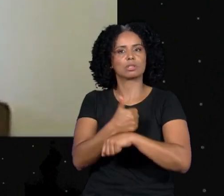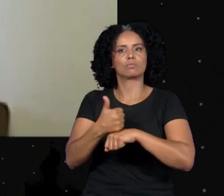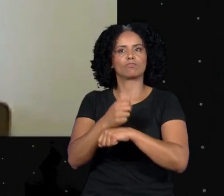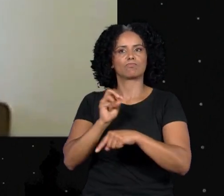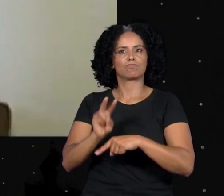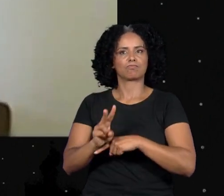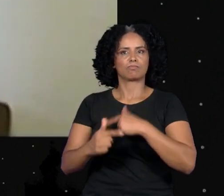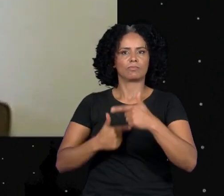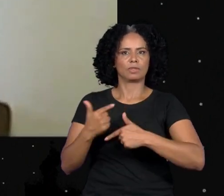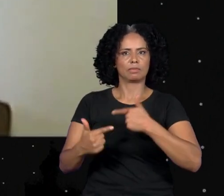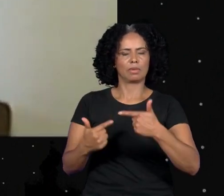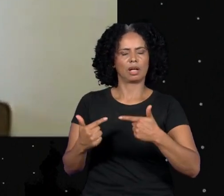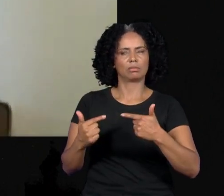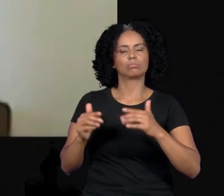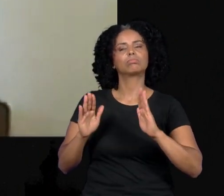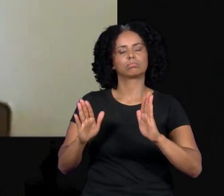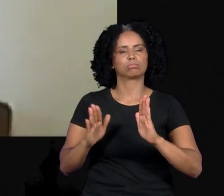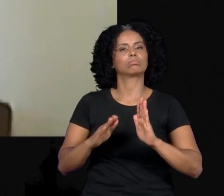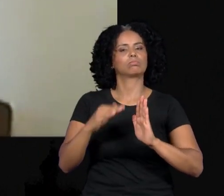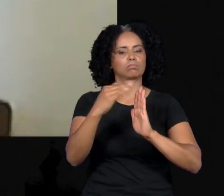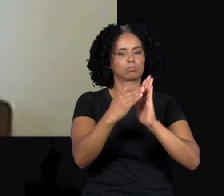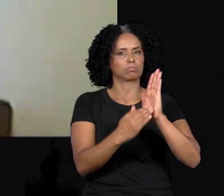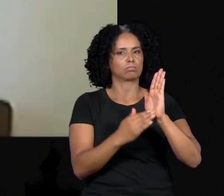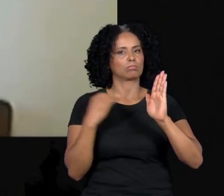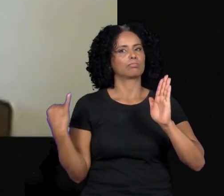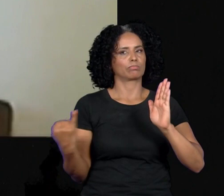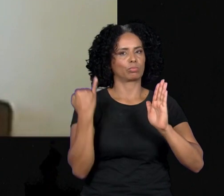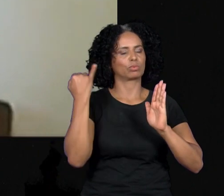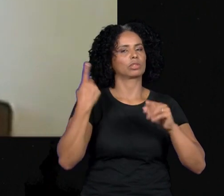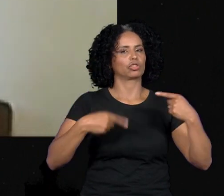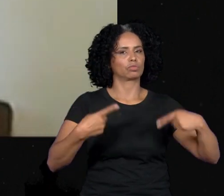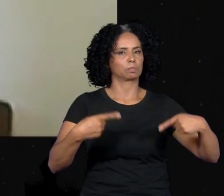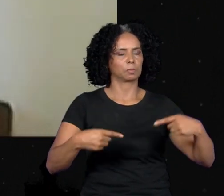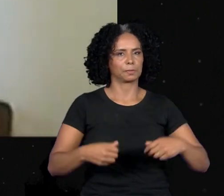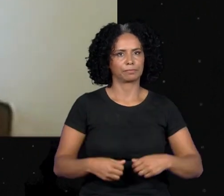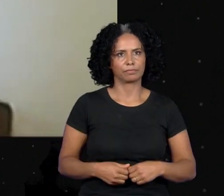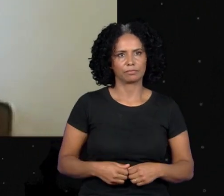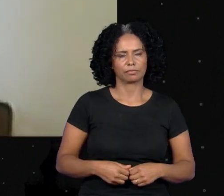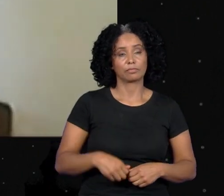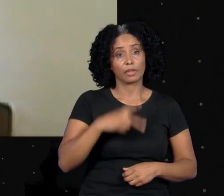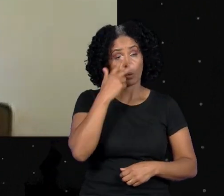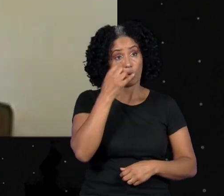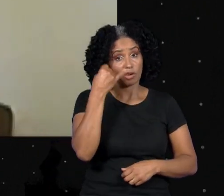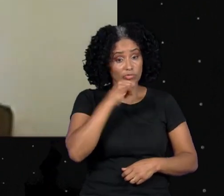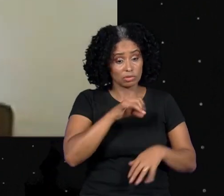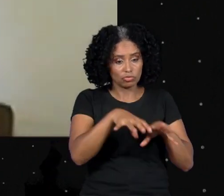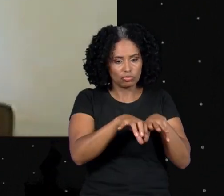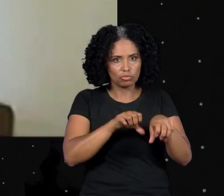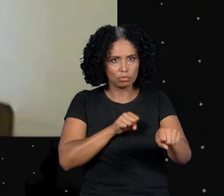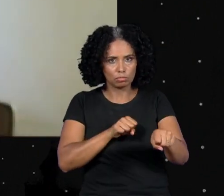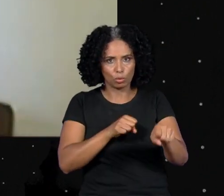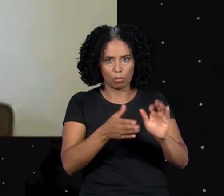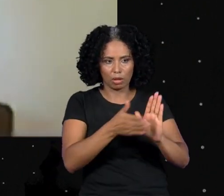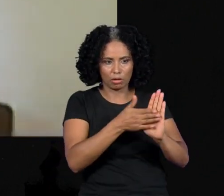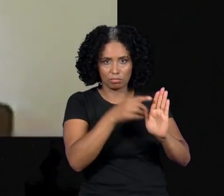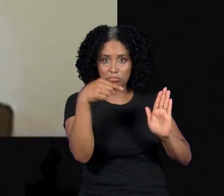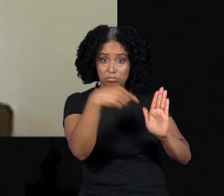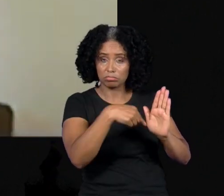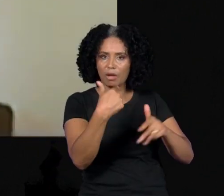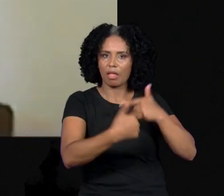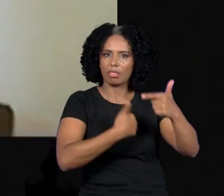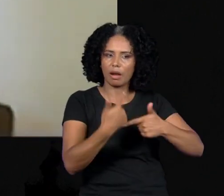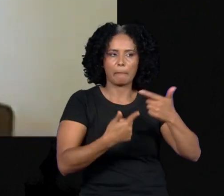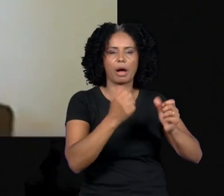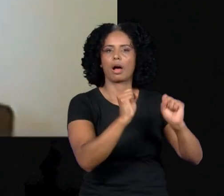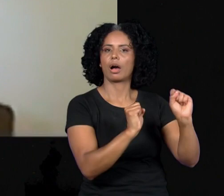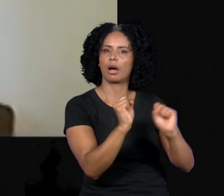profissionalização era pauta fundamental. Eles só consideram profissional aqueles que têm um diploma na mão, aqueles que trabalham numa indústria, aqueles